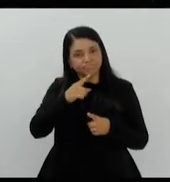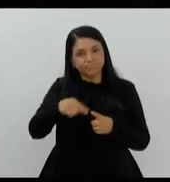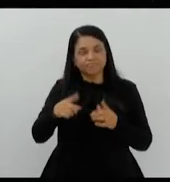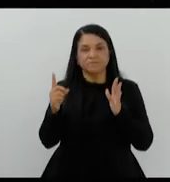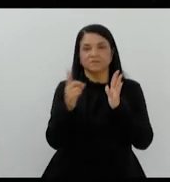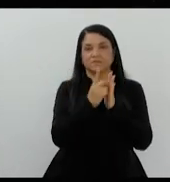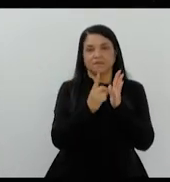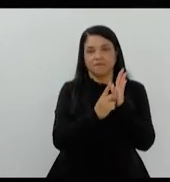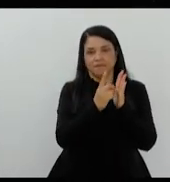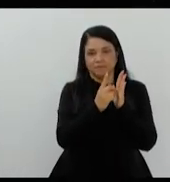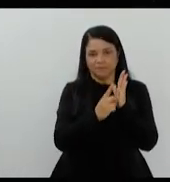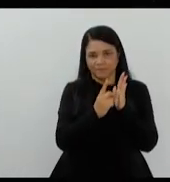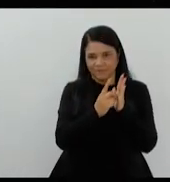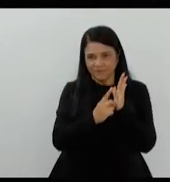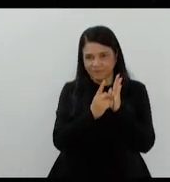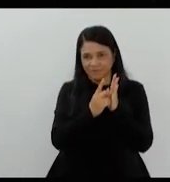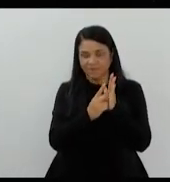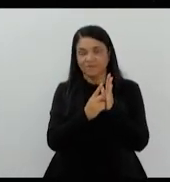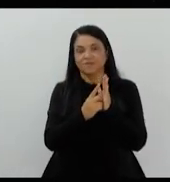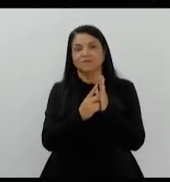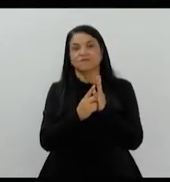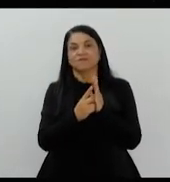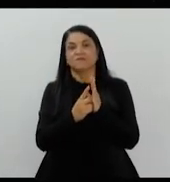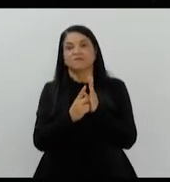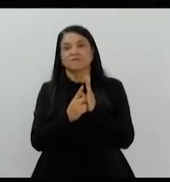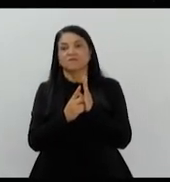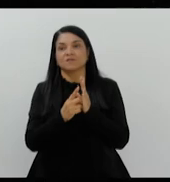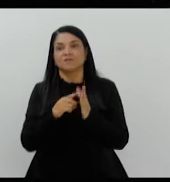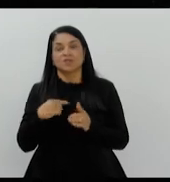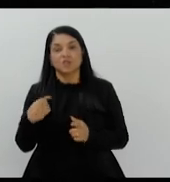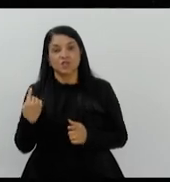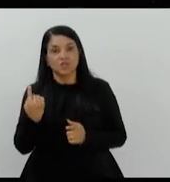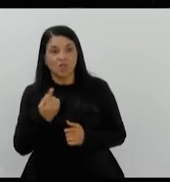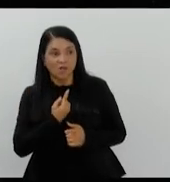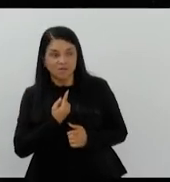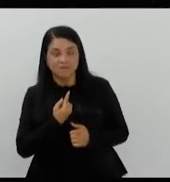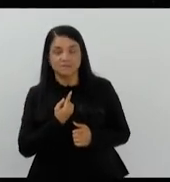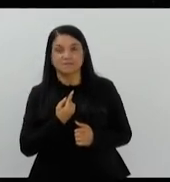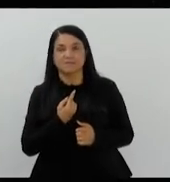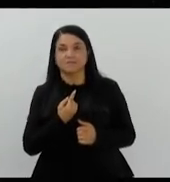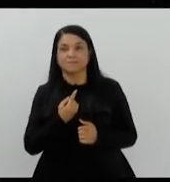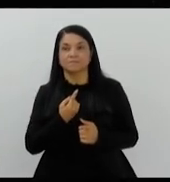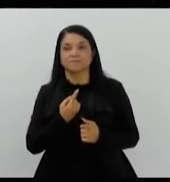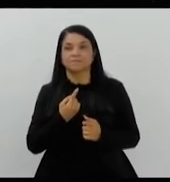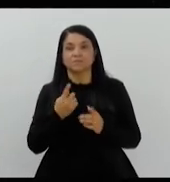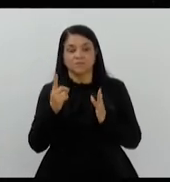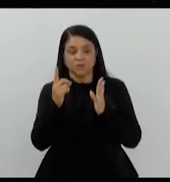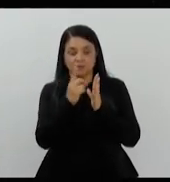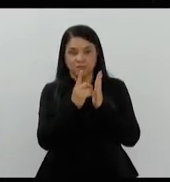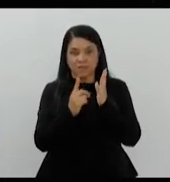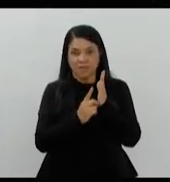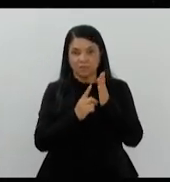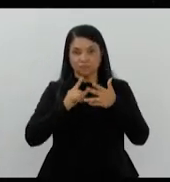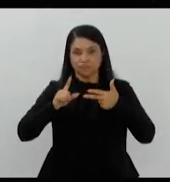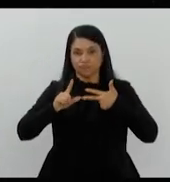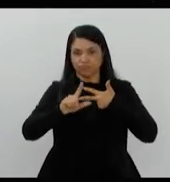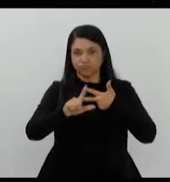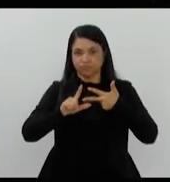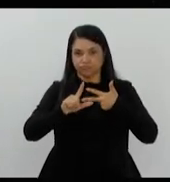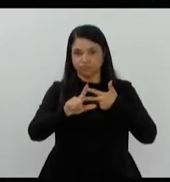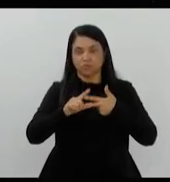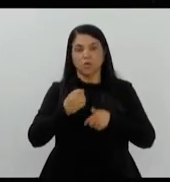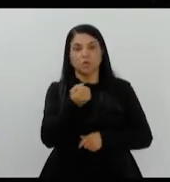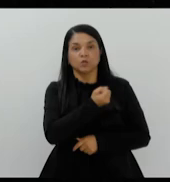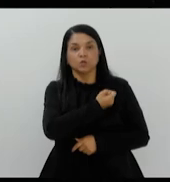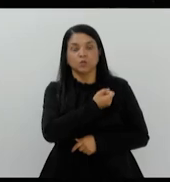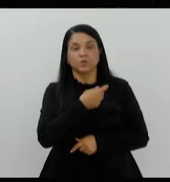Tanto é que entramos, também está aqui, com o decreto legislativo número